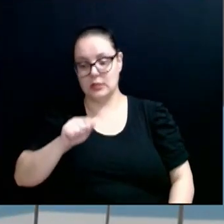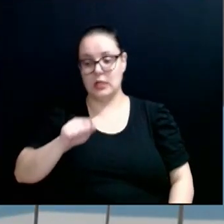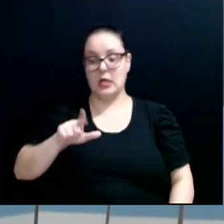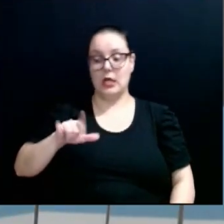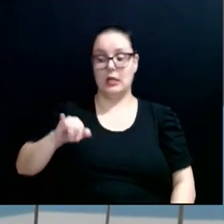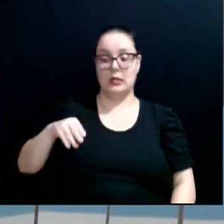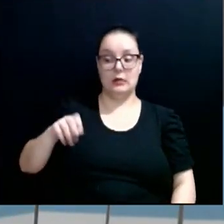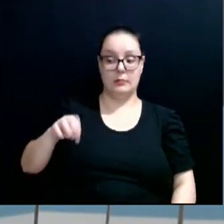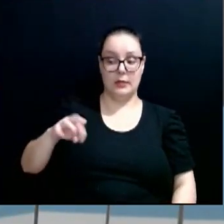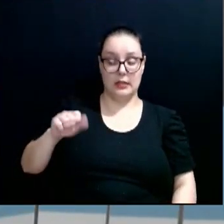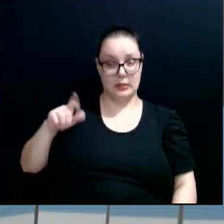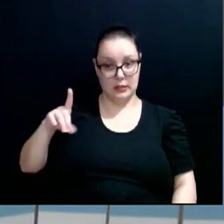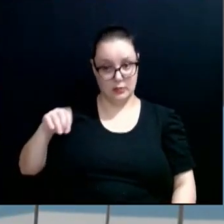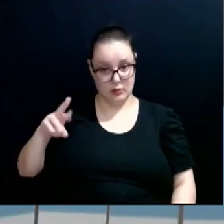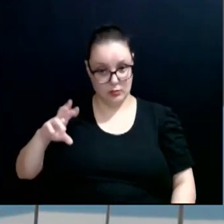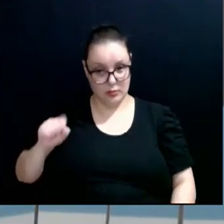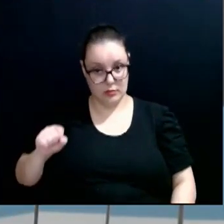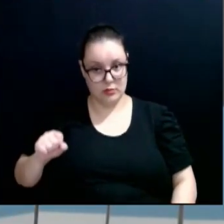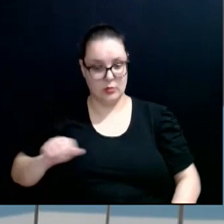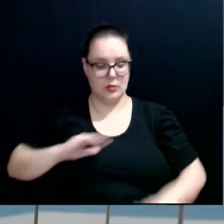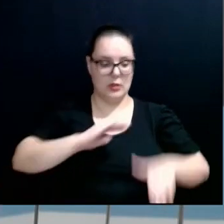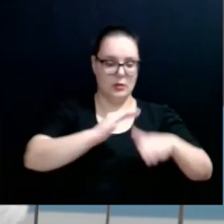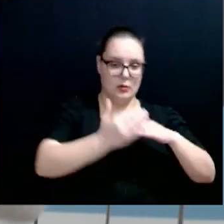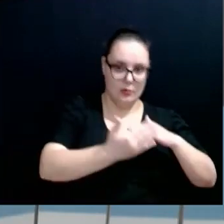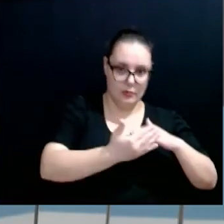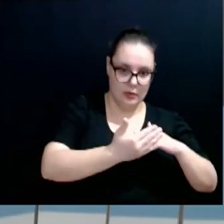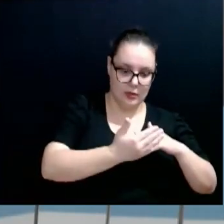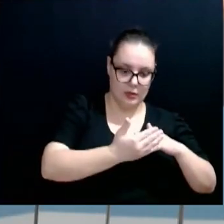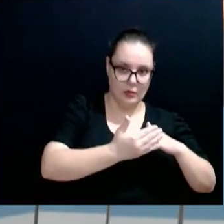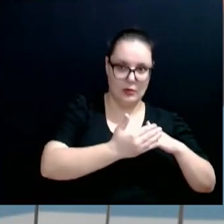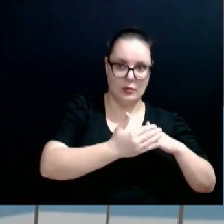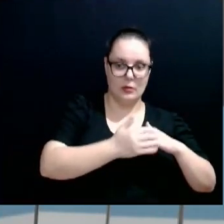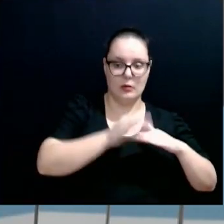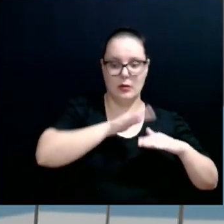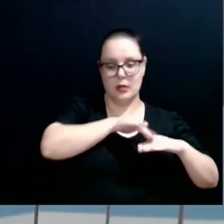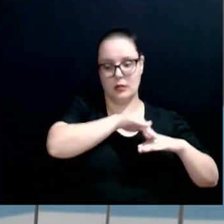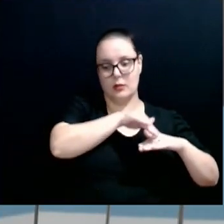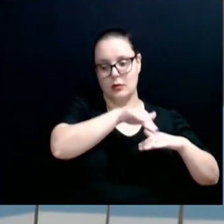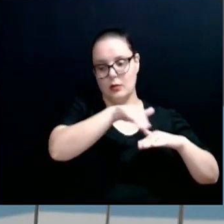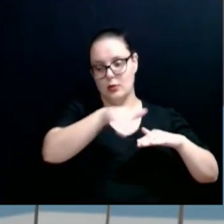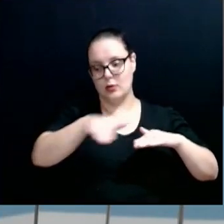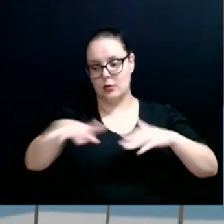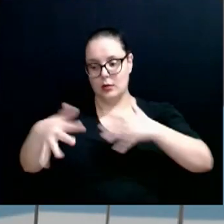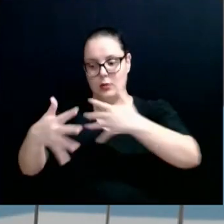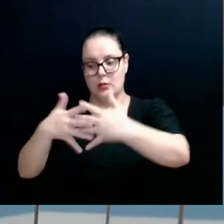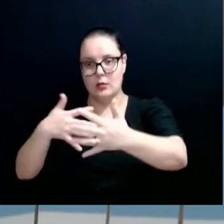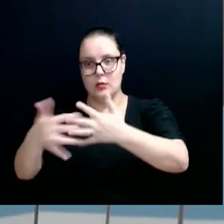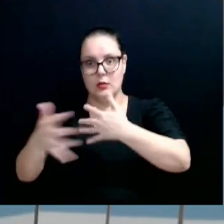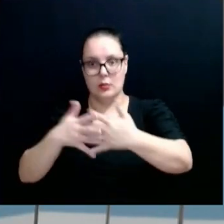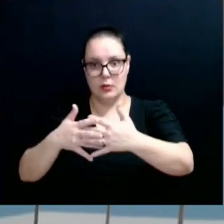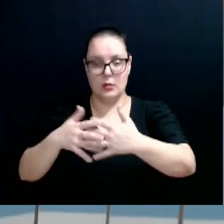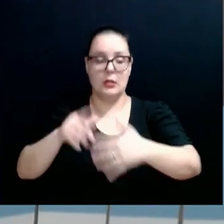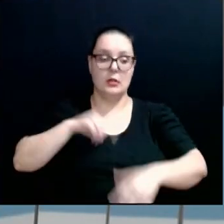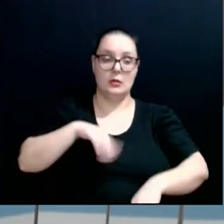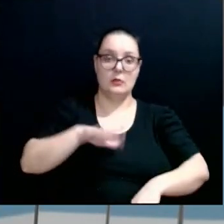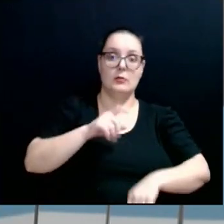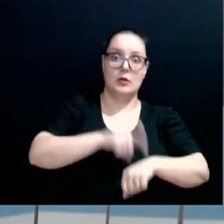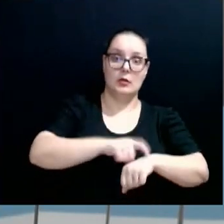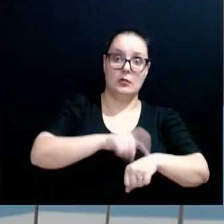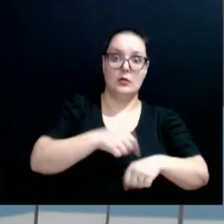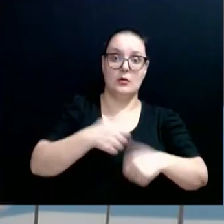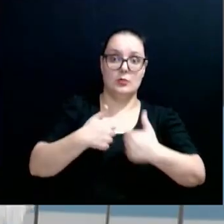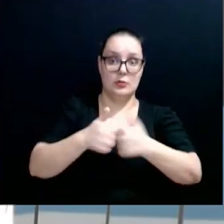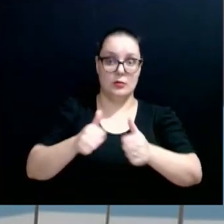o que quer dizer isso? Do bairro para os terminais você tem mais horários, né? Um